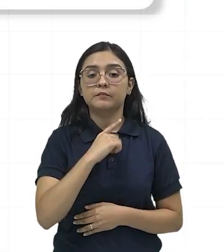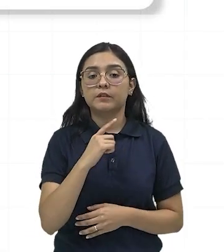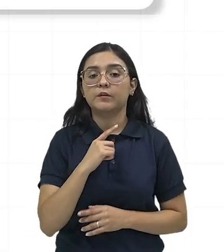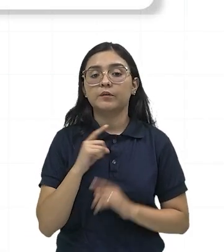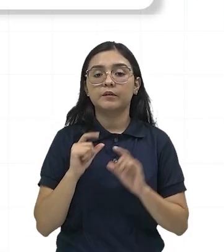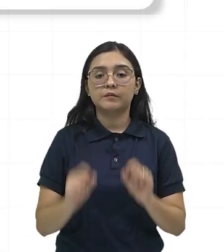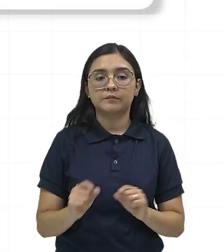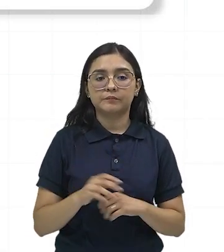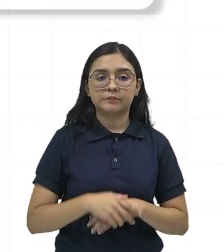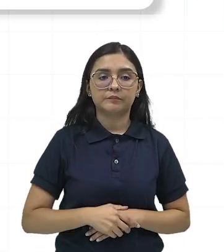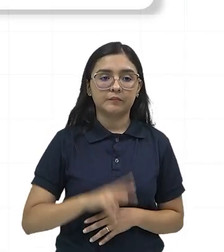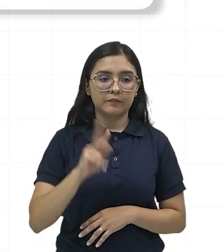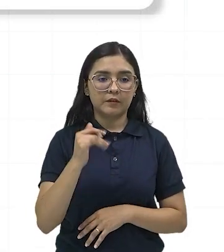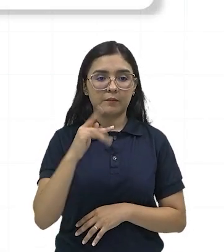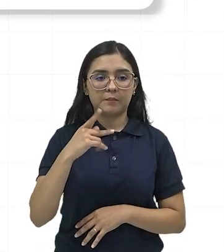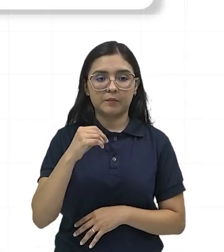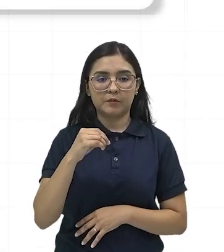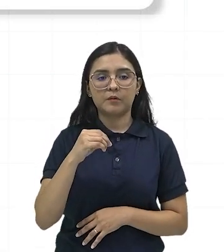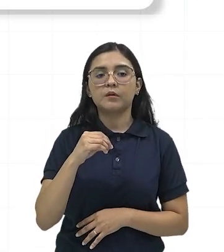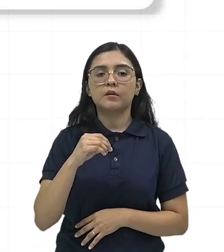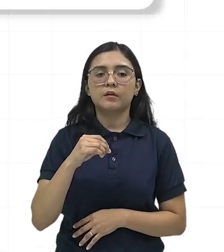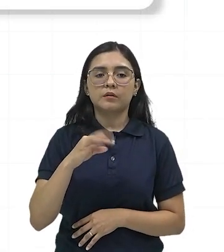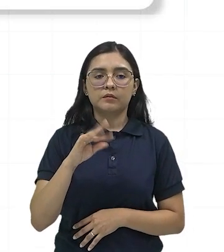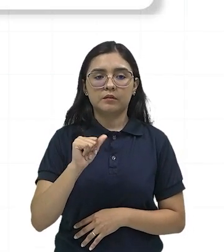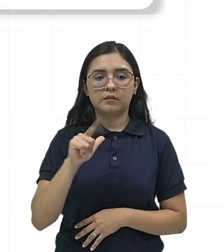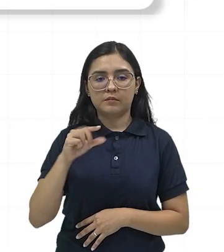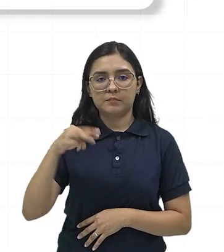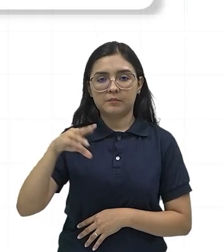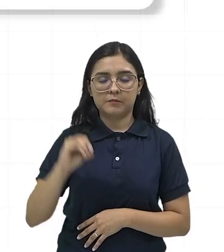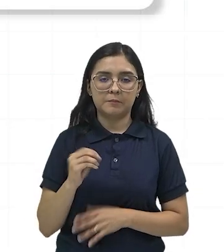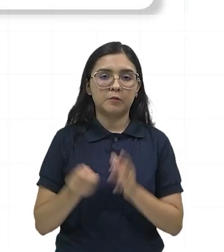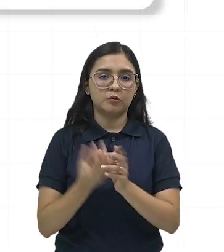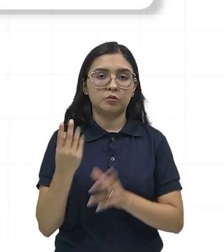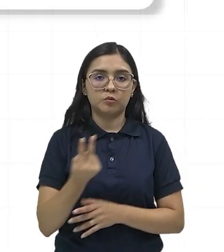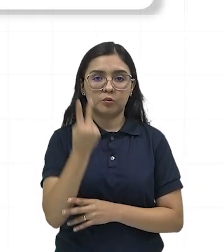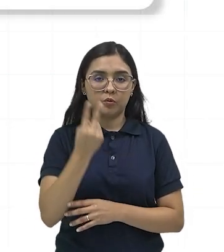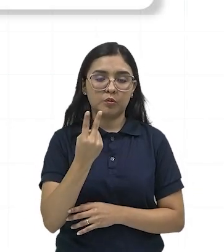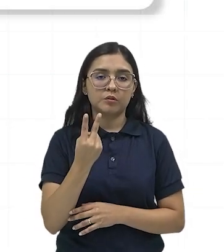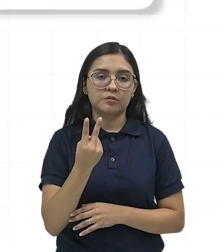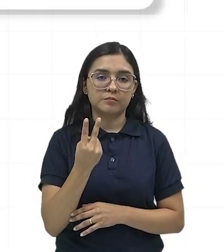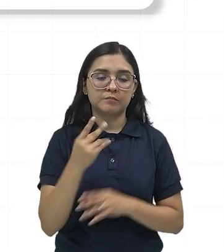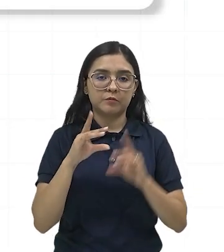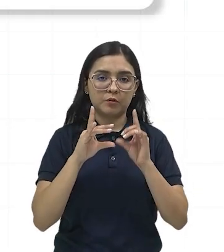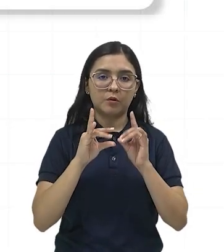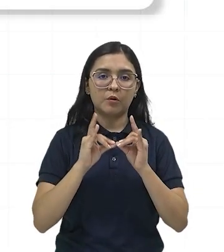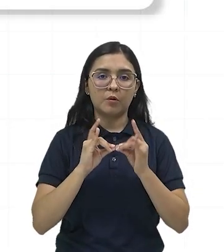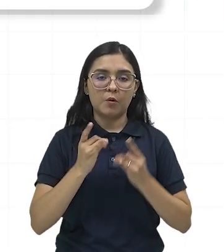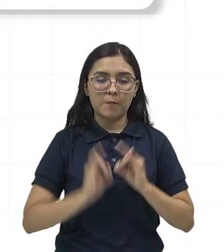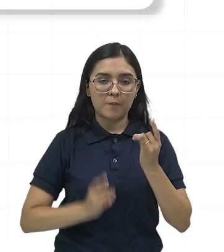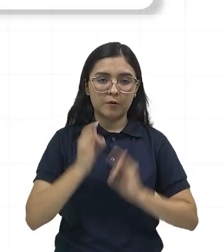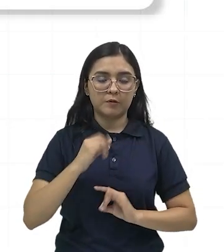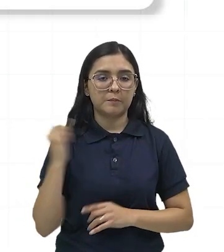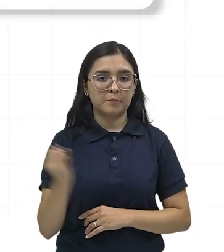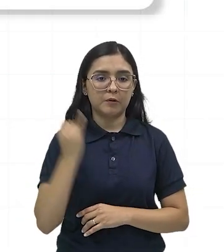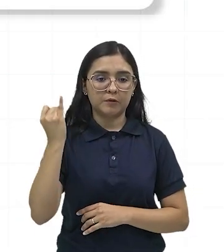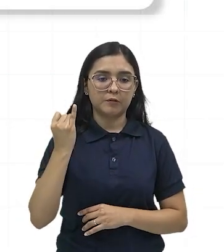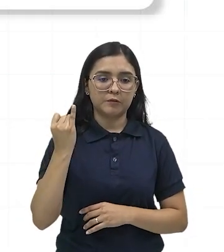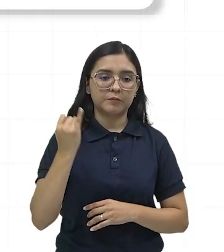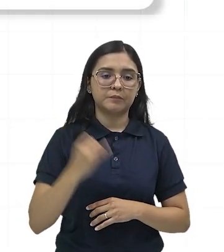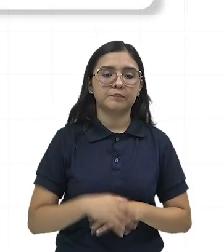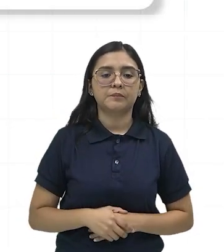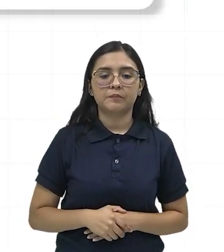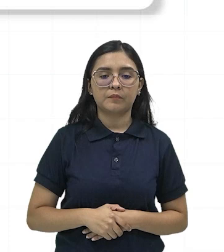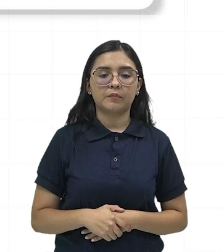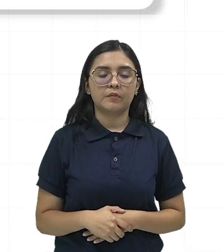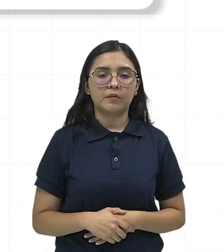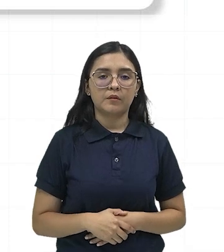aí o hipotálamo, que produz dois importantes hormônios, a ocitocina e o ADH, que é